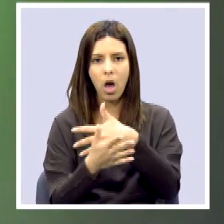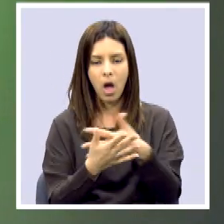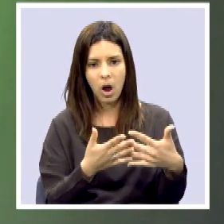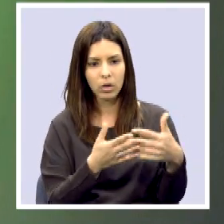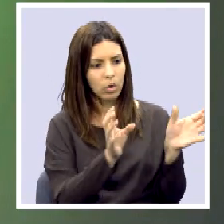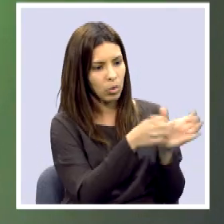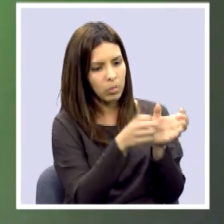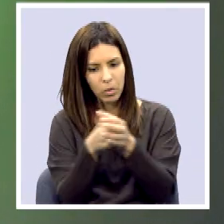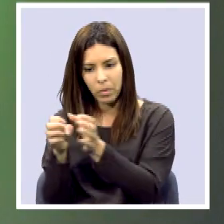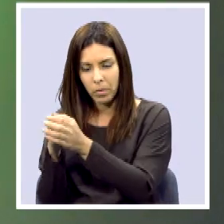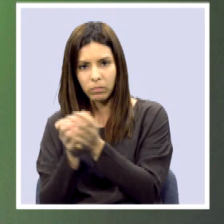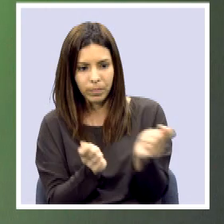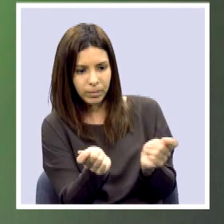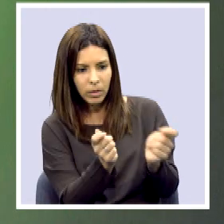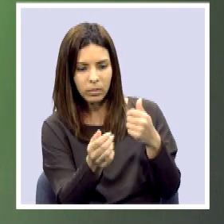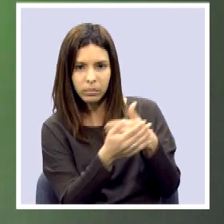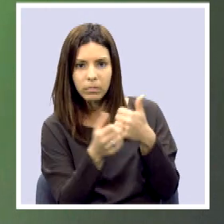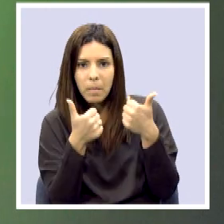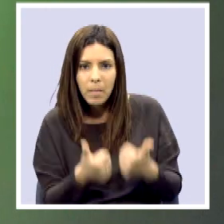tentar organizar grupos de trabalho que